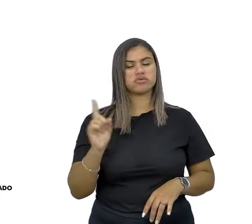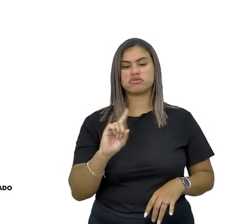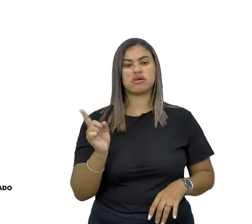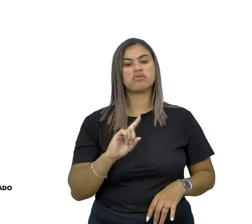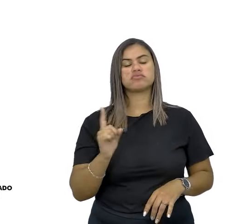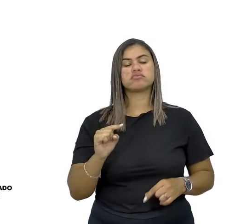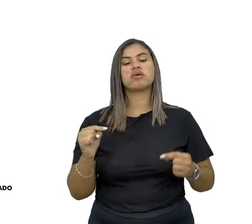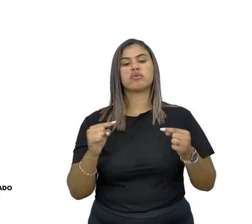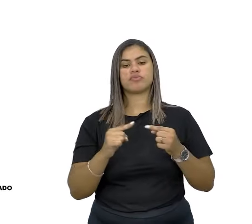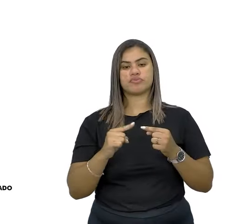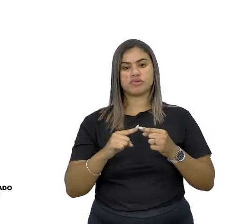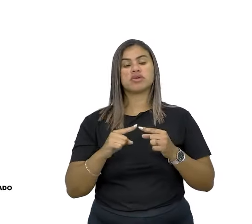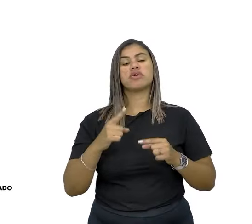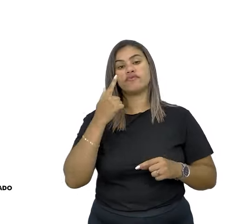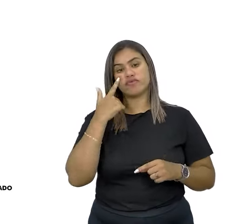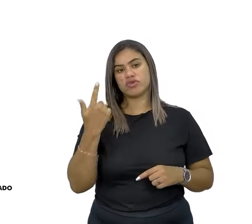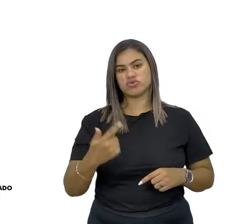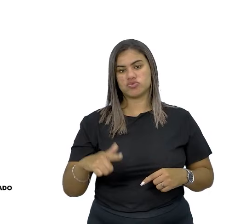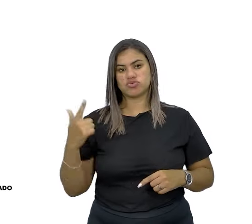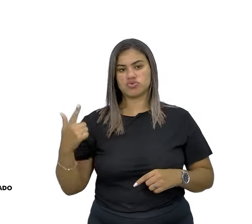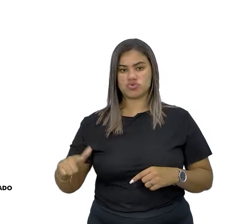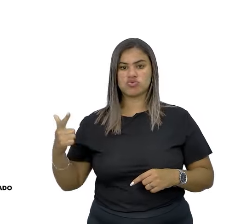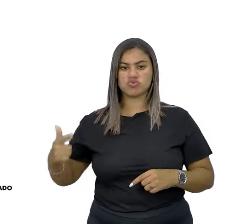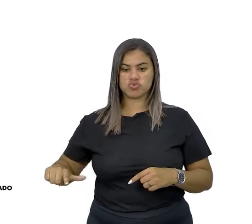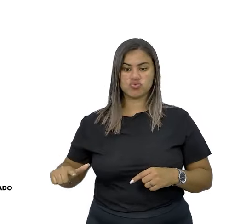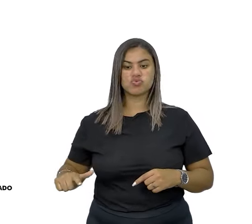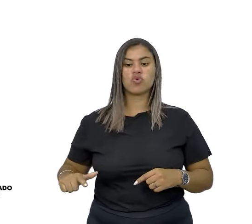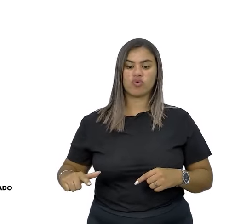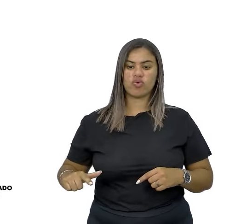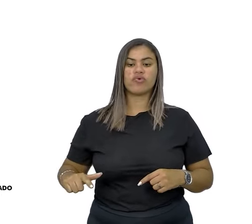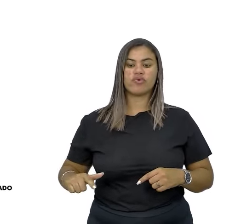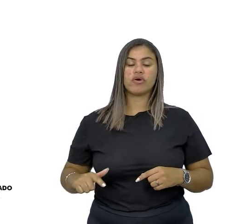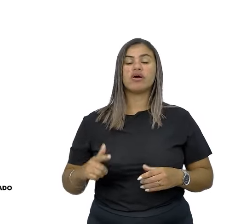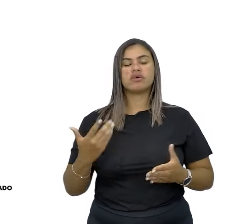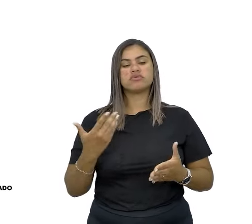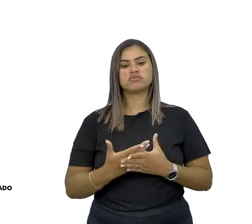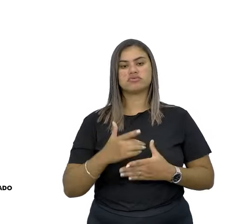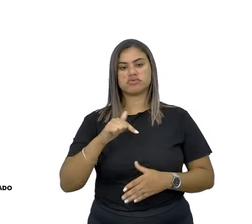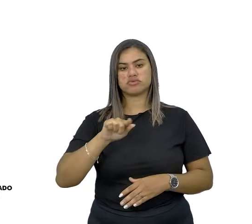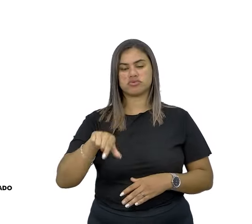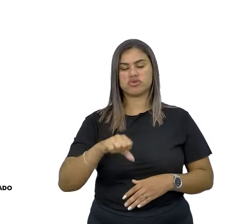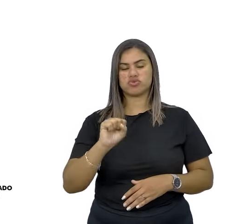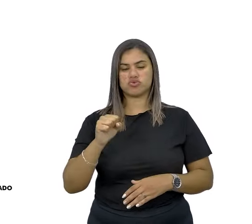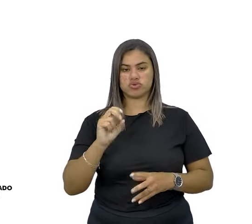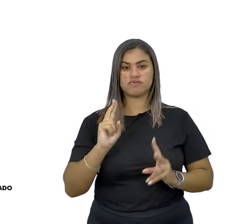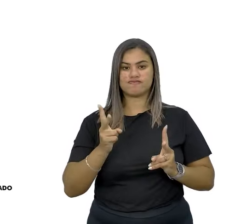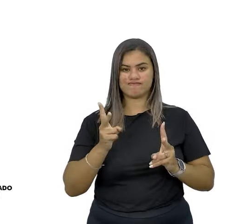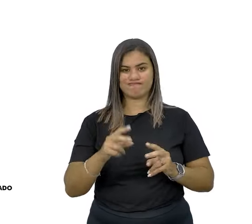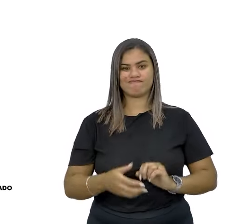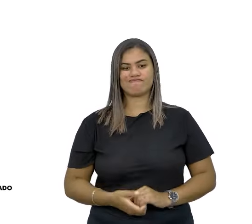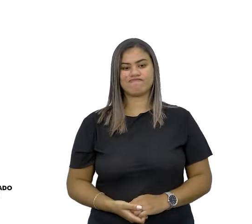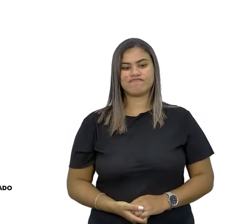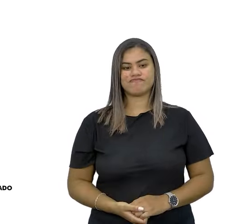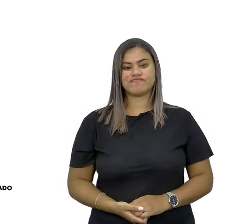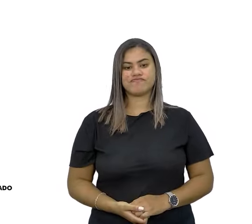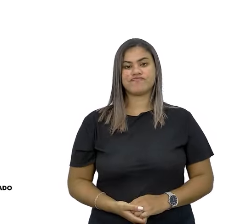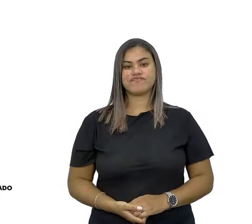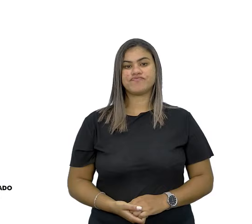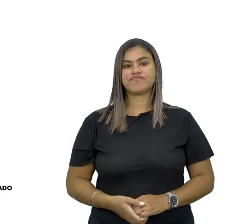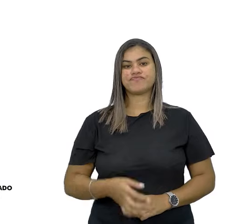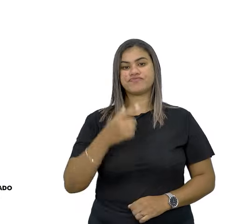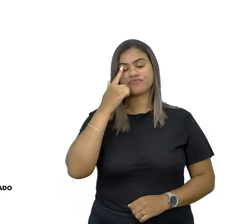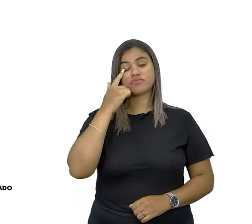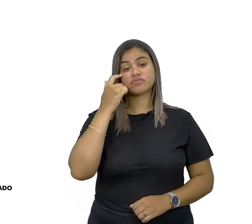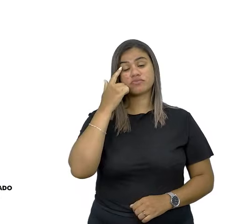Essa questão de revisitar o que ele já aprendeu nas aulas 7 e 8 sempre acontece, tá bom? Assim,